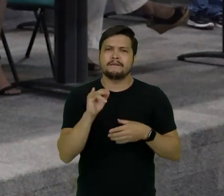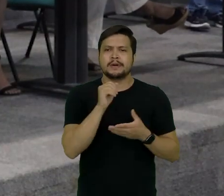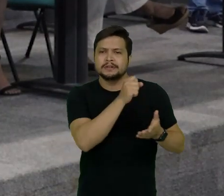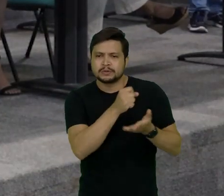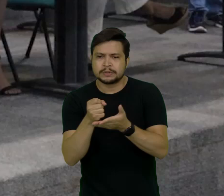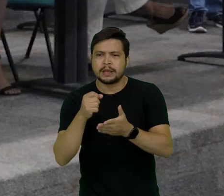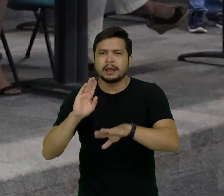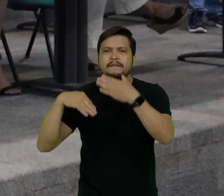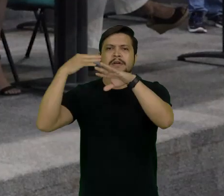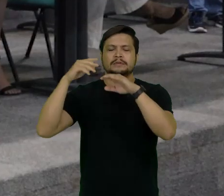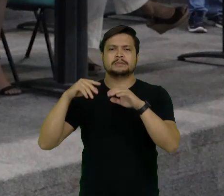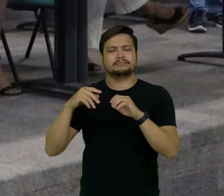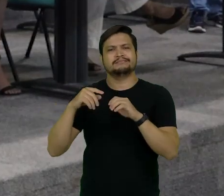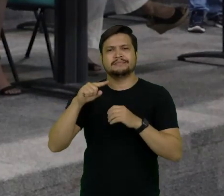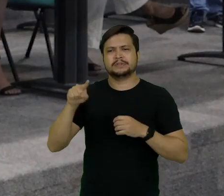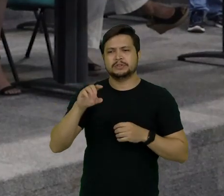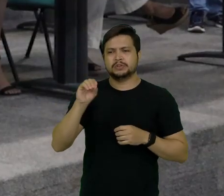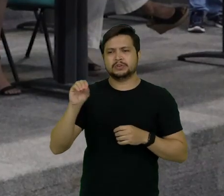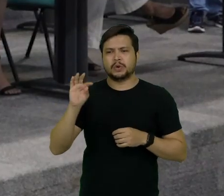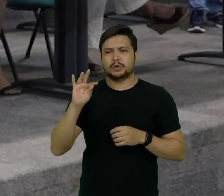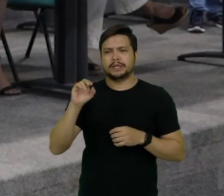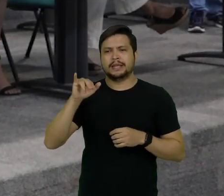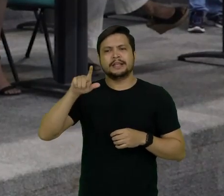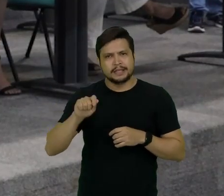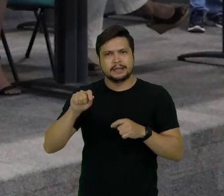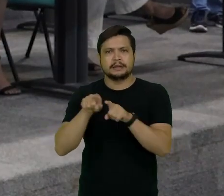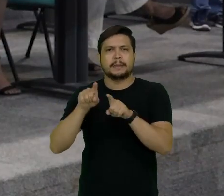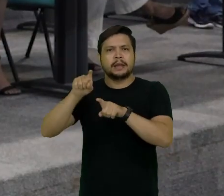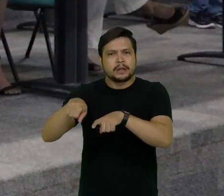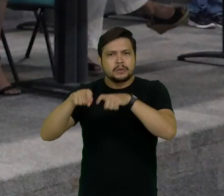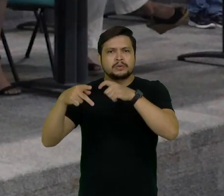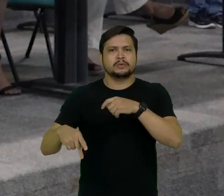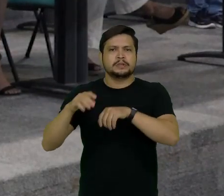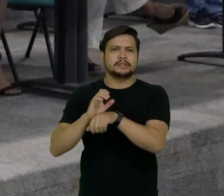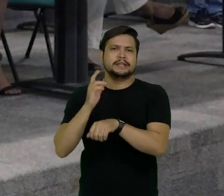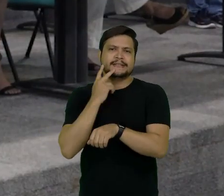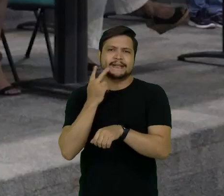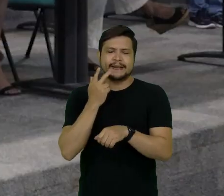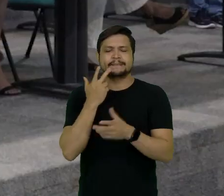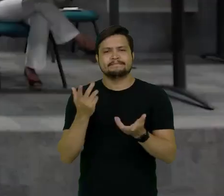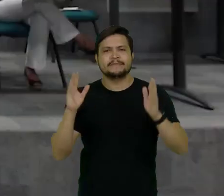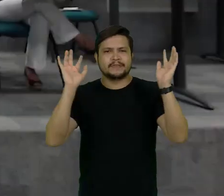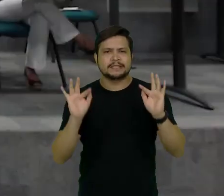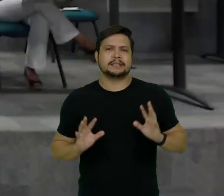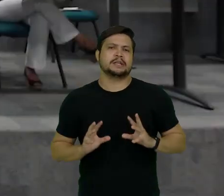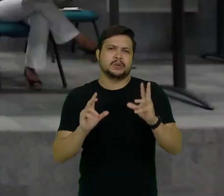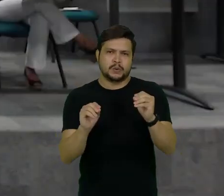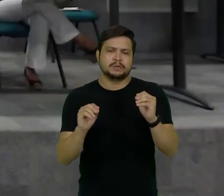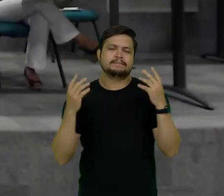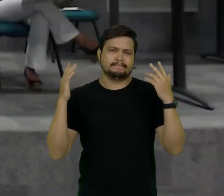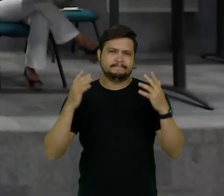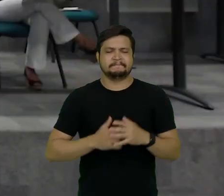zootecnia e da agricultura em nosso estado. Felicidades ao curso e a todos que o compõem. Meus parabéns.